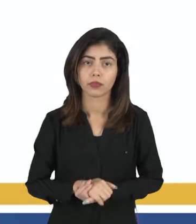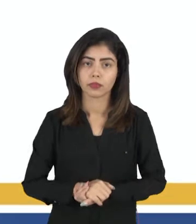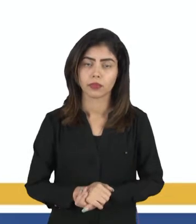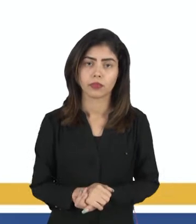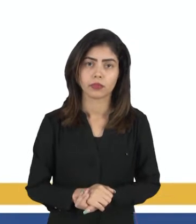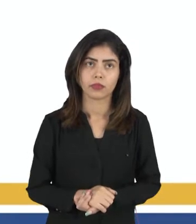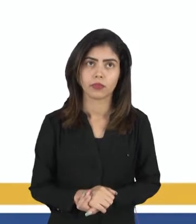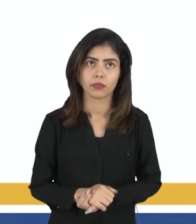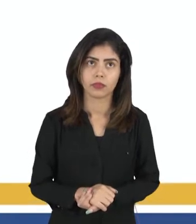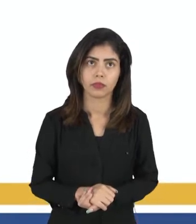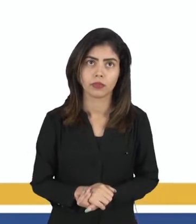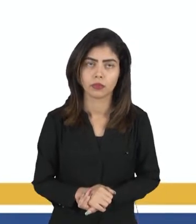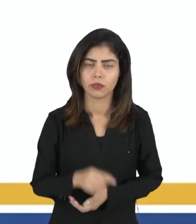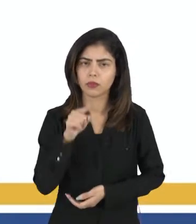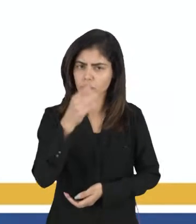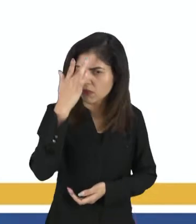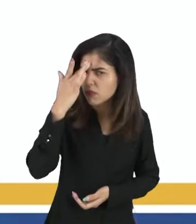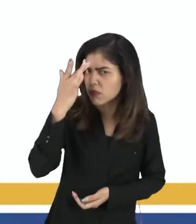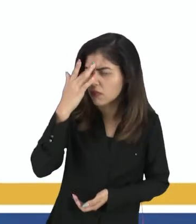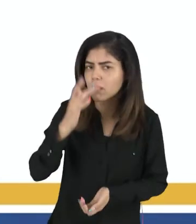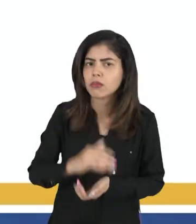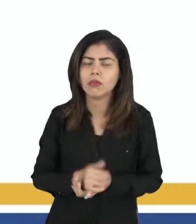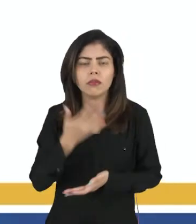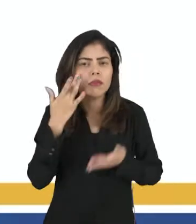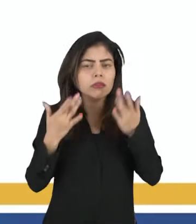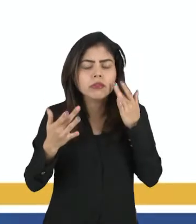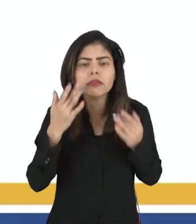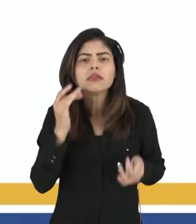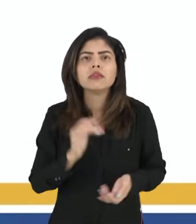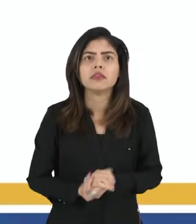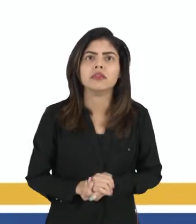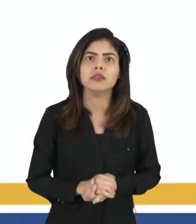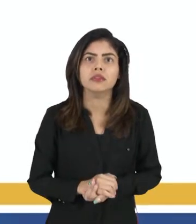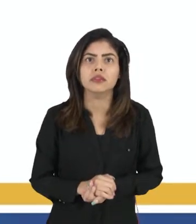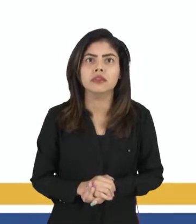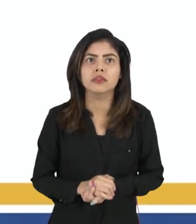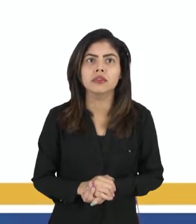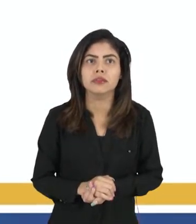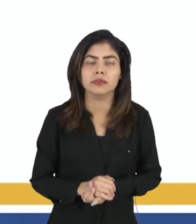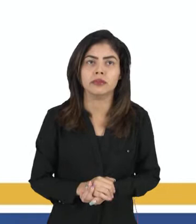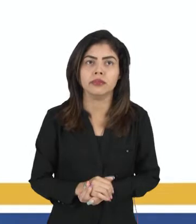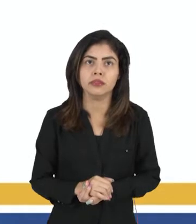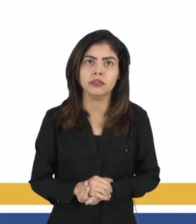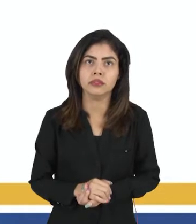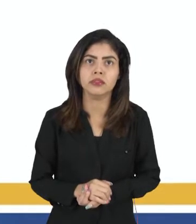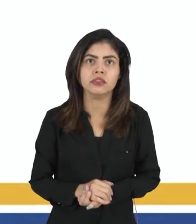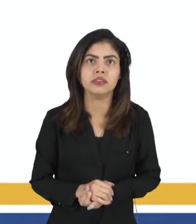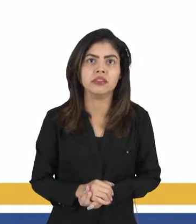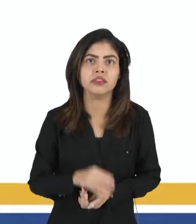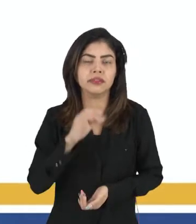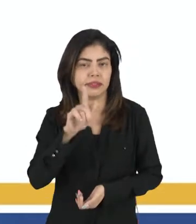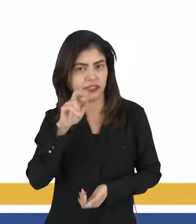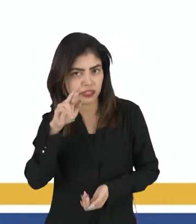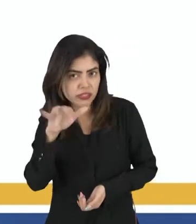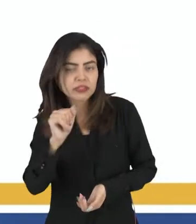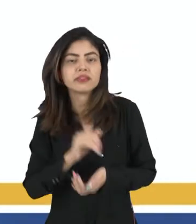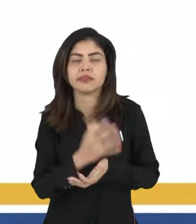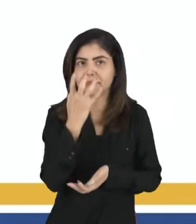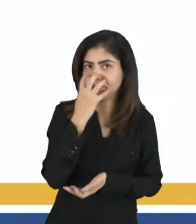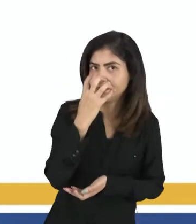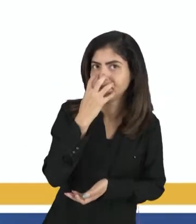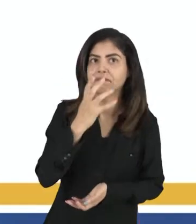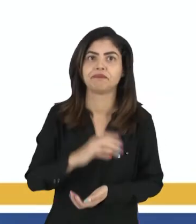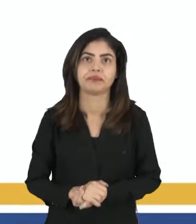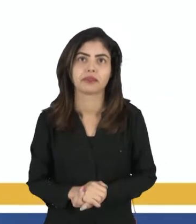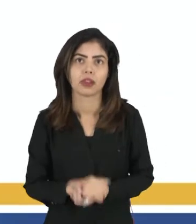né? Você acha que os espetáculos, né, taurinos ou as rinhas de galo e de